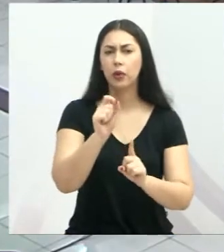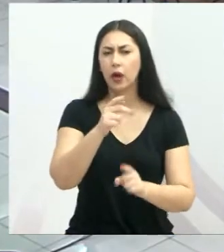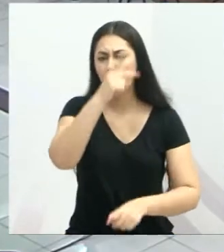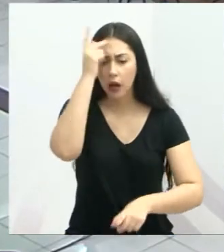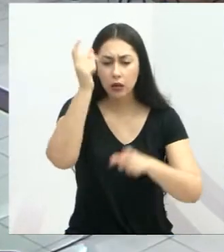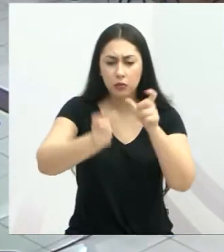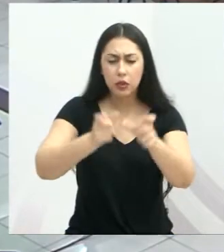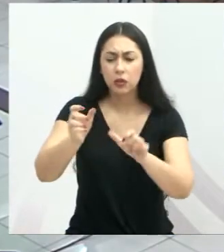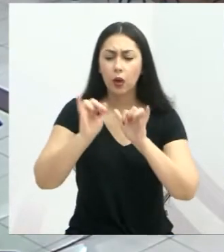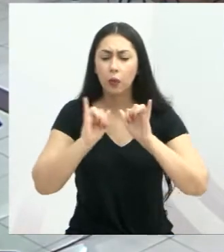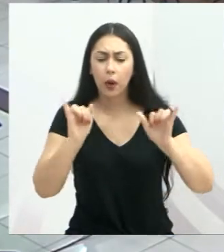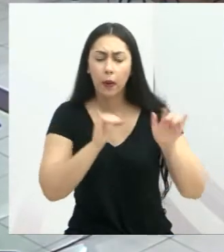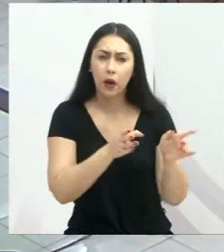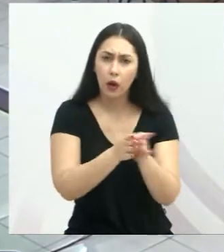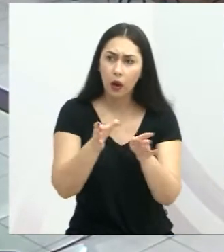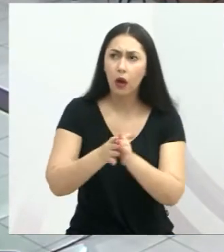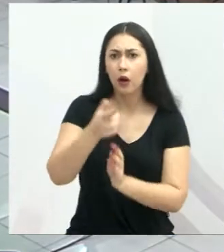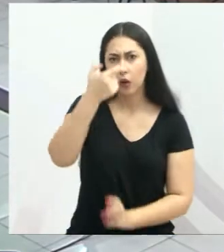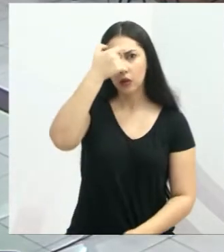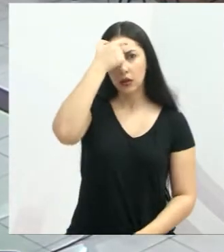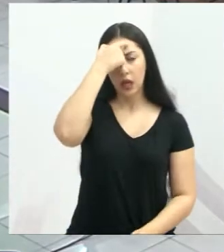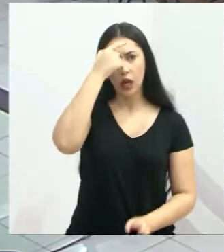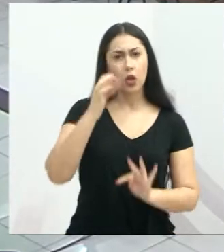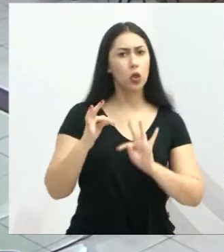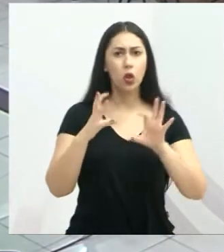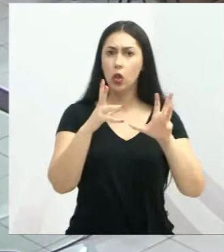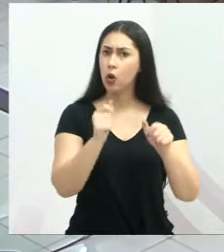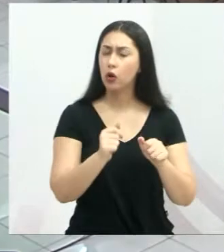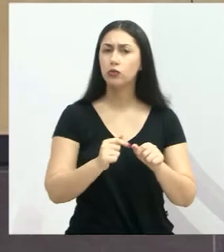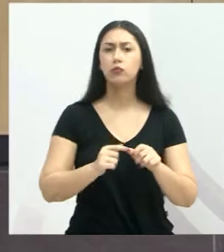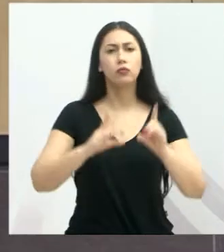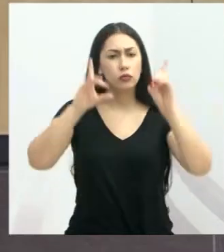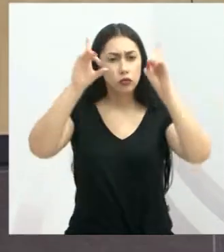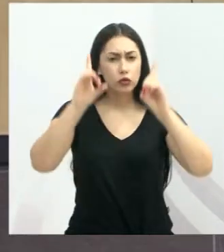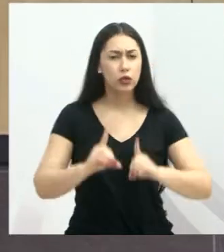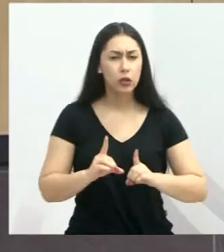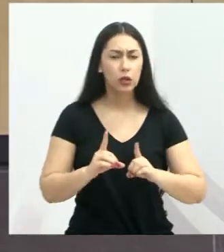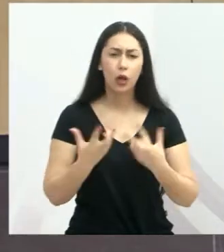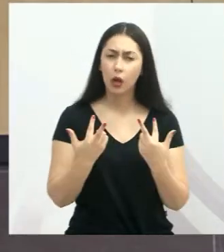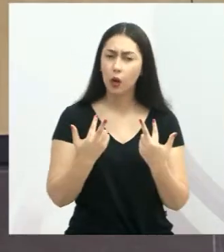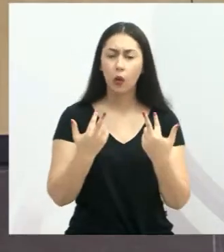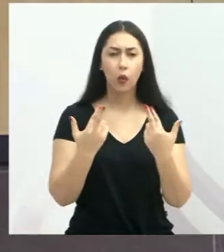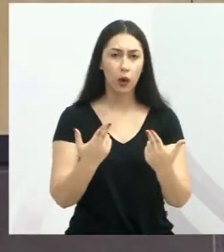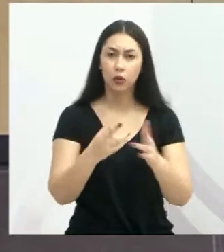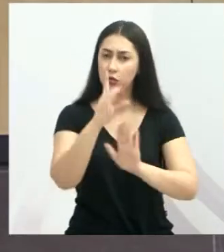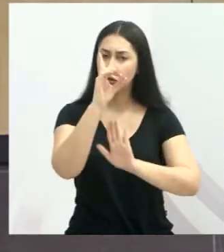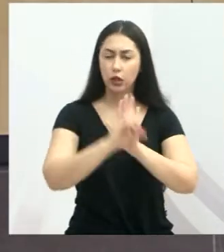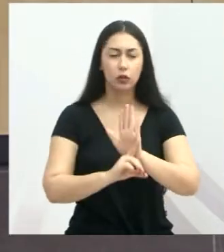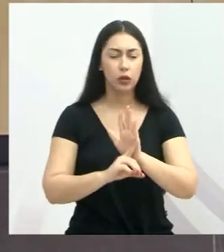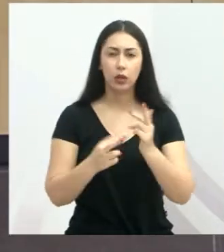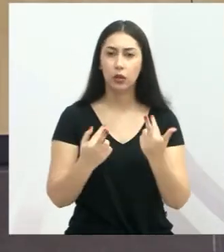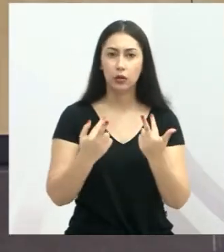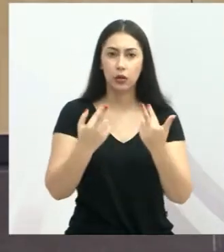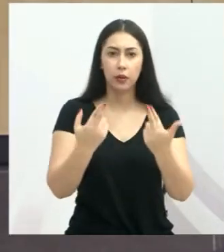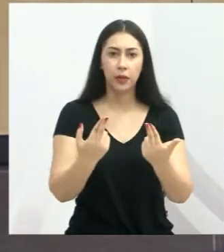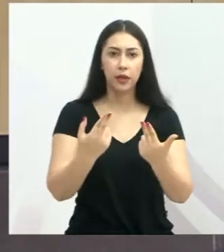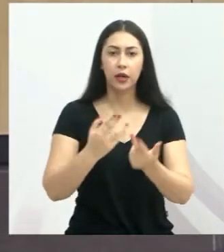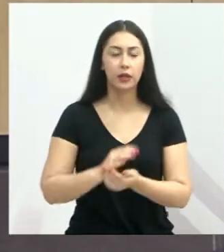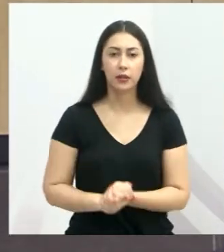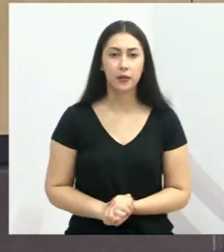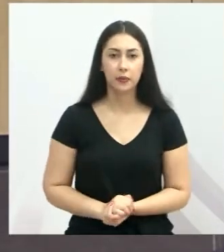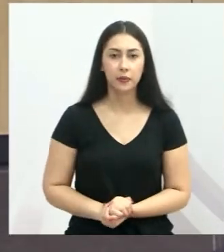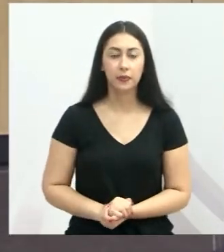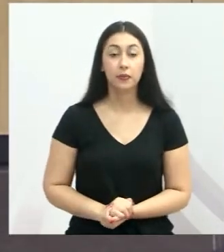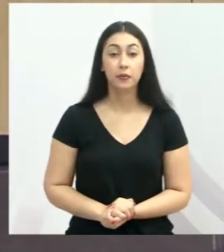sobre a importância da luta pelos direitos igualitários e o seu bem-estar e a inclusão das pessoas com Down na sociedade.